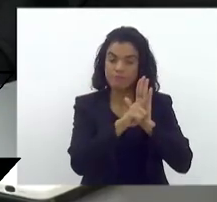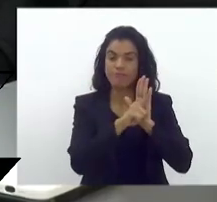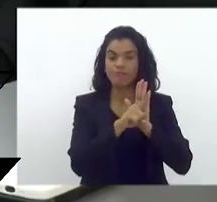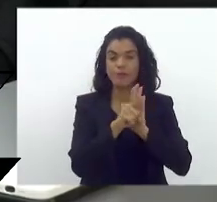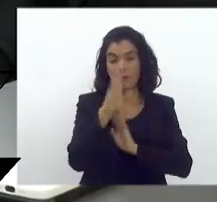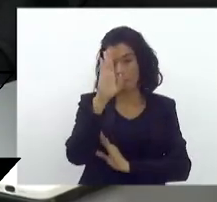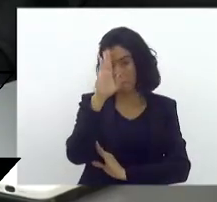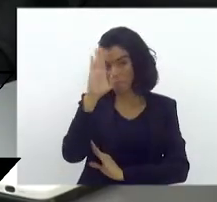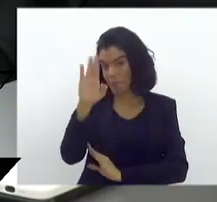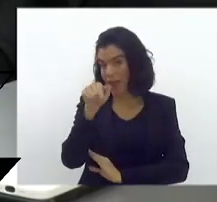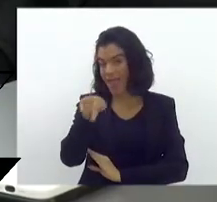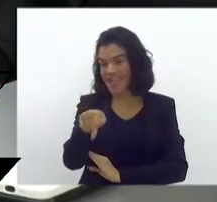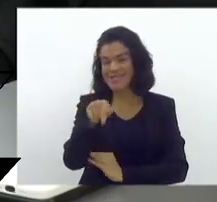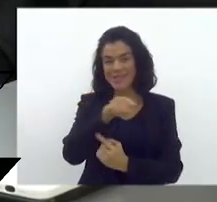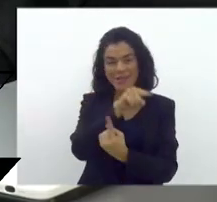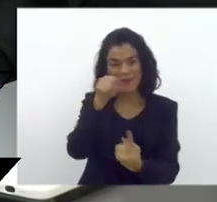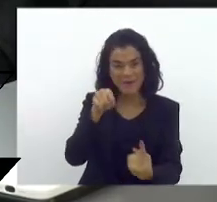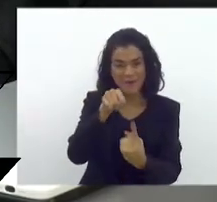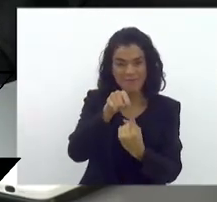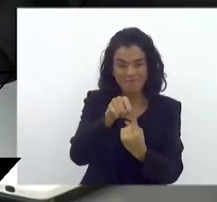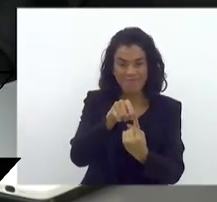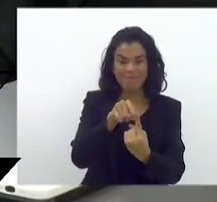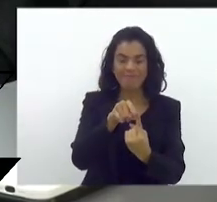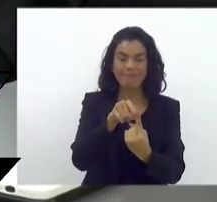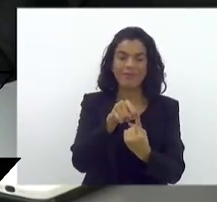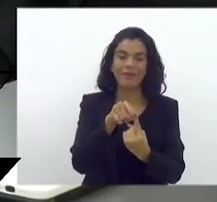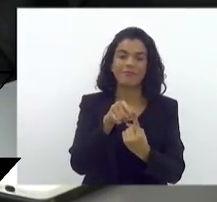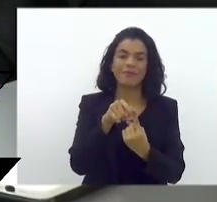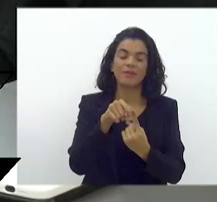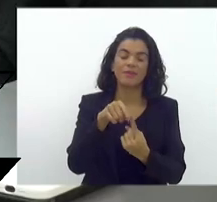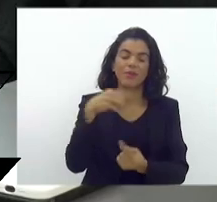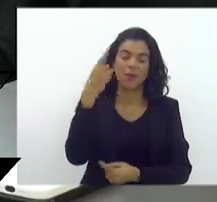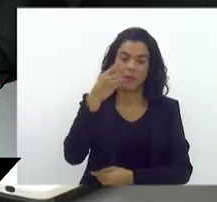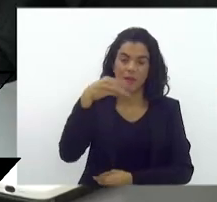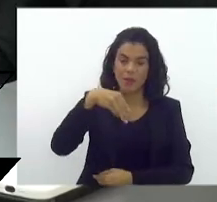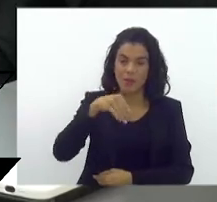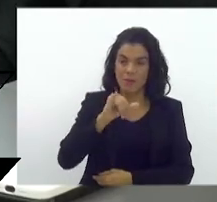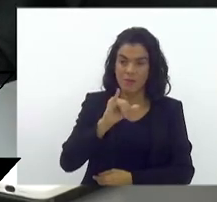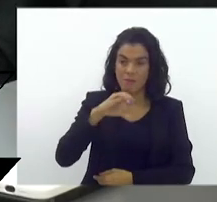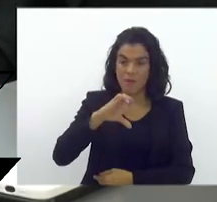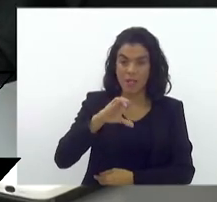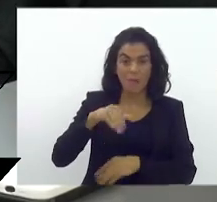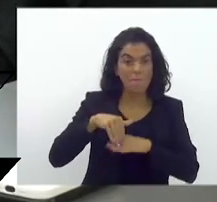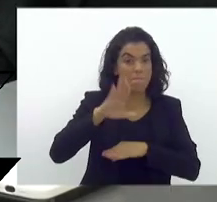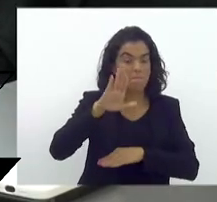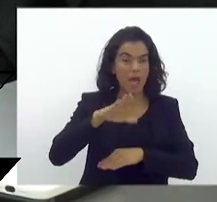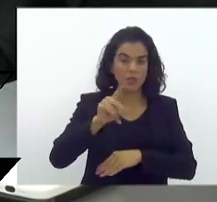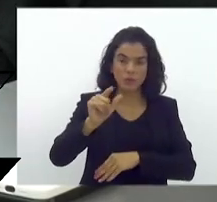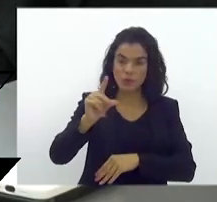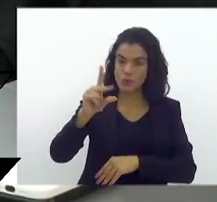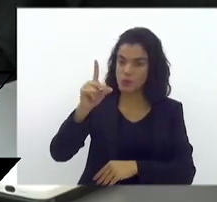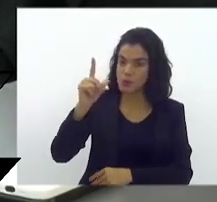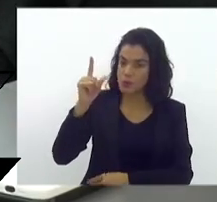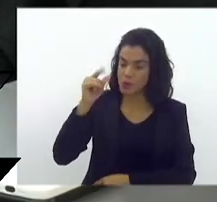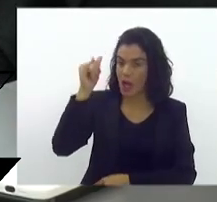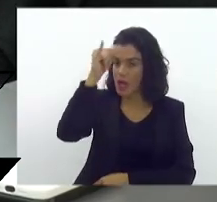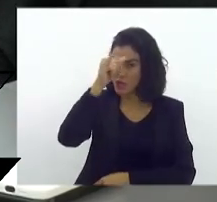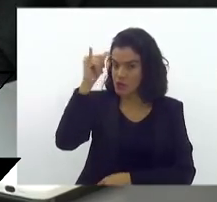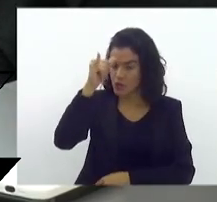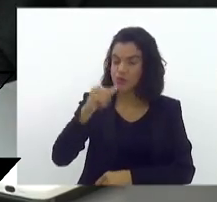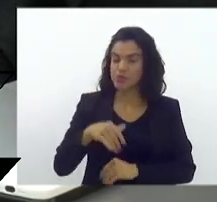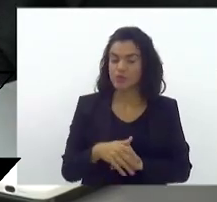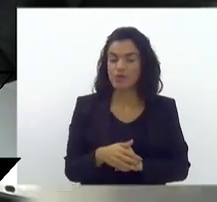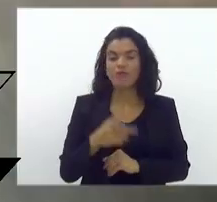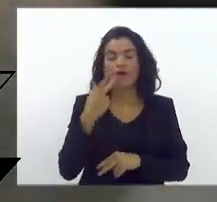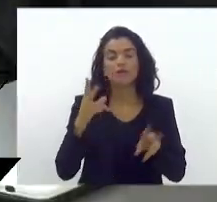que é o objeto do presente parecer, de autoria do deputado Mink, o mais antigo, inclusive, que fala sobre